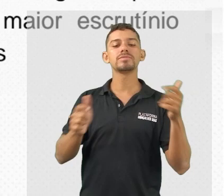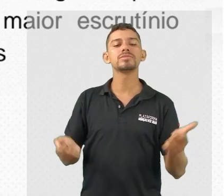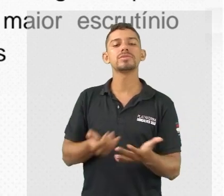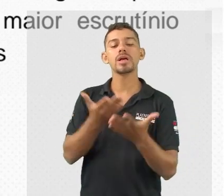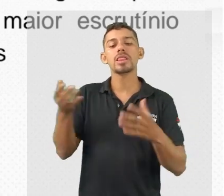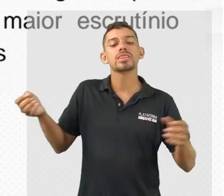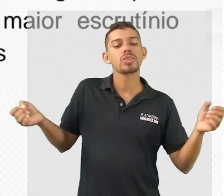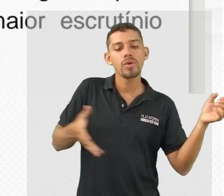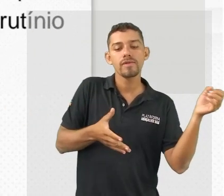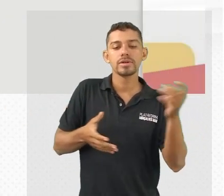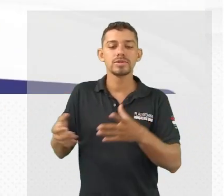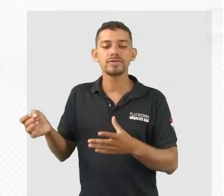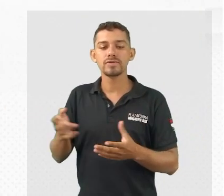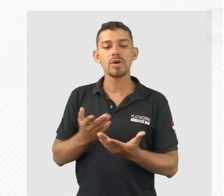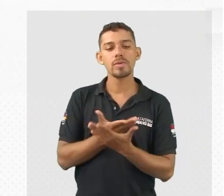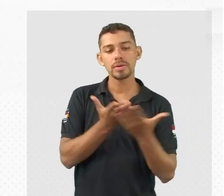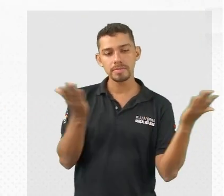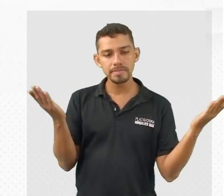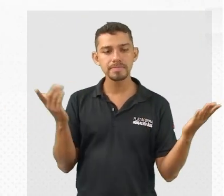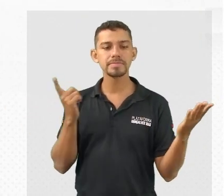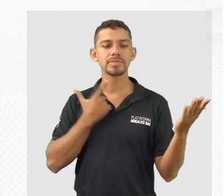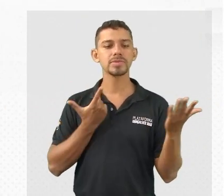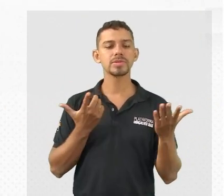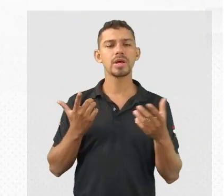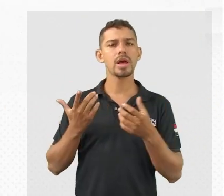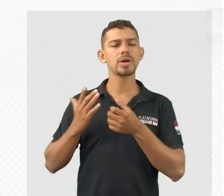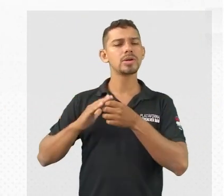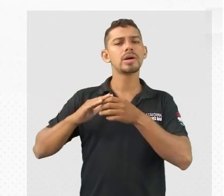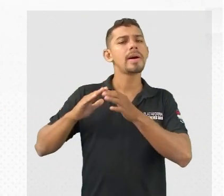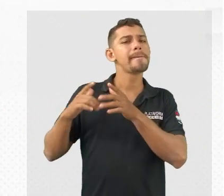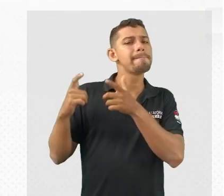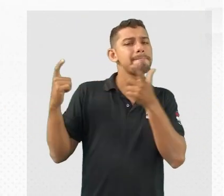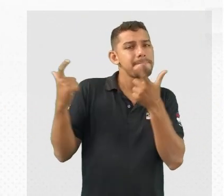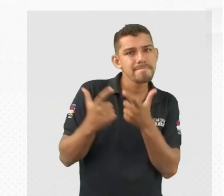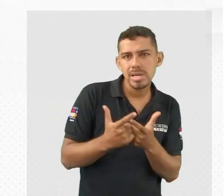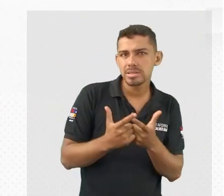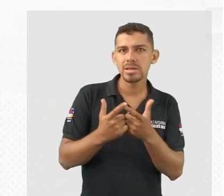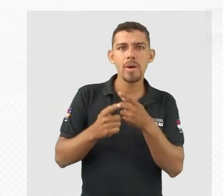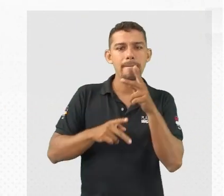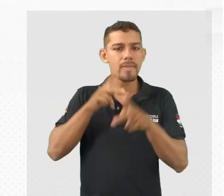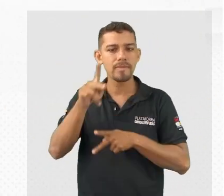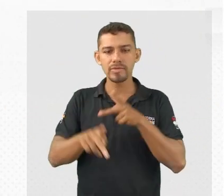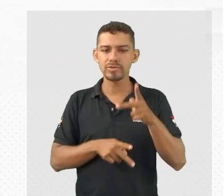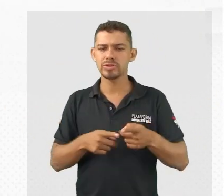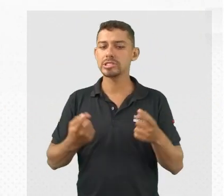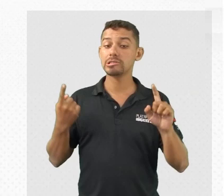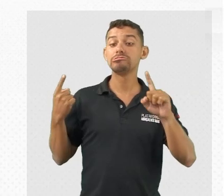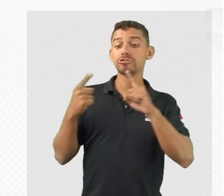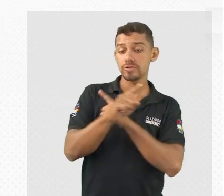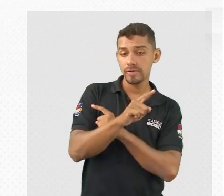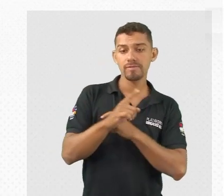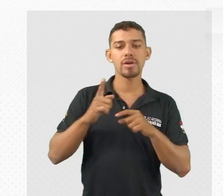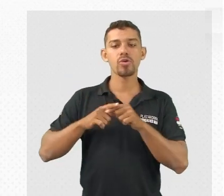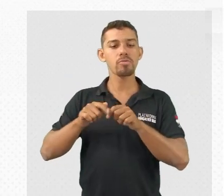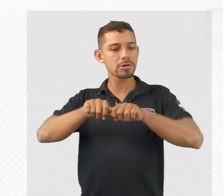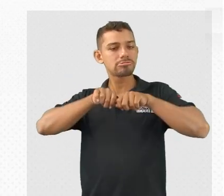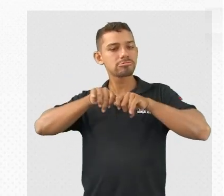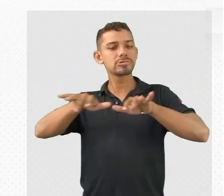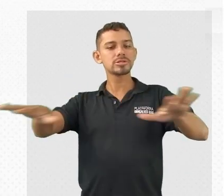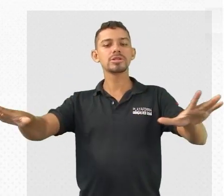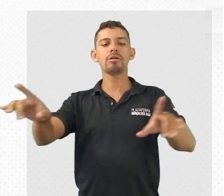as novas formas de pressão popular. Isso gera desafios como a disseminação